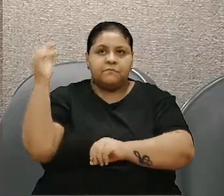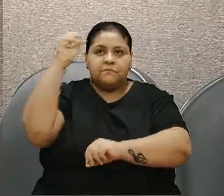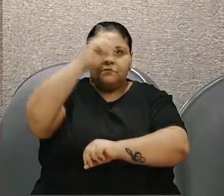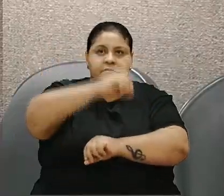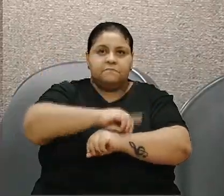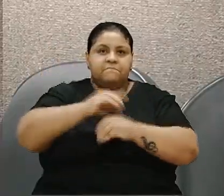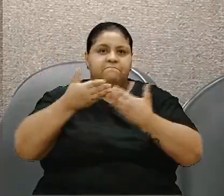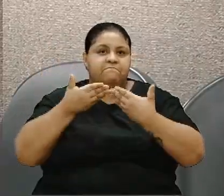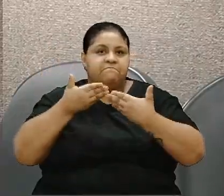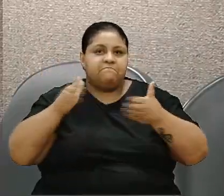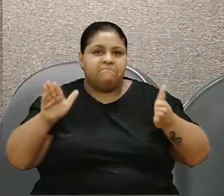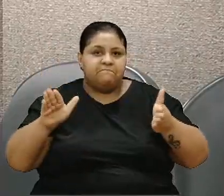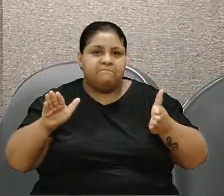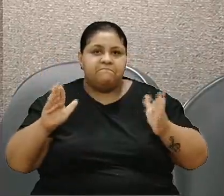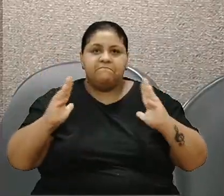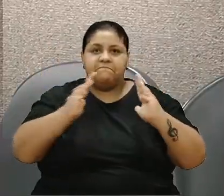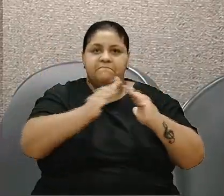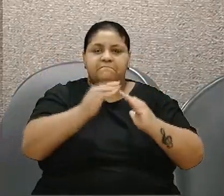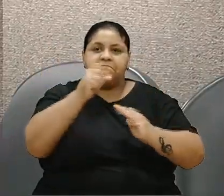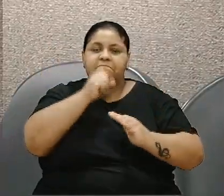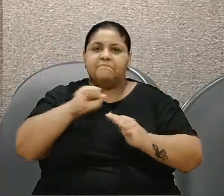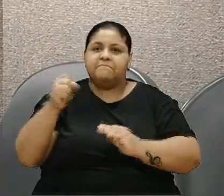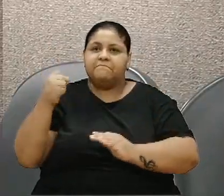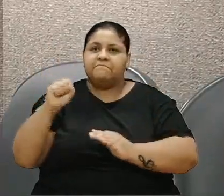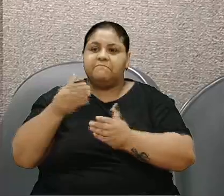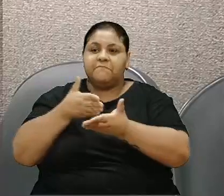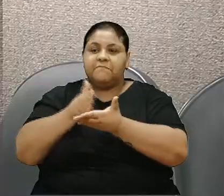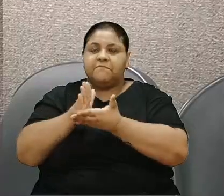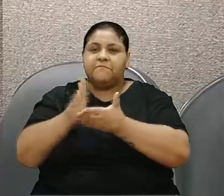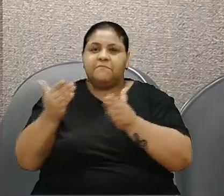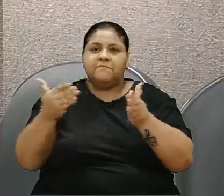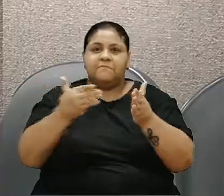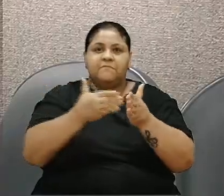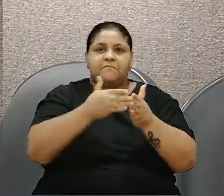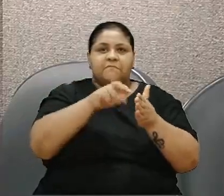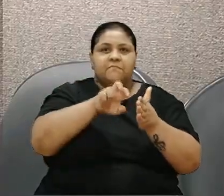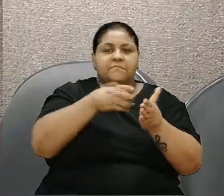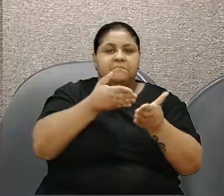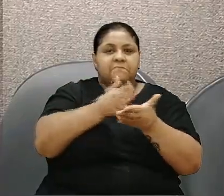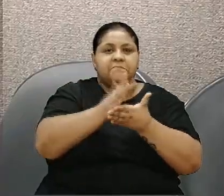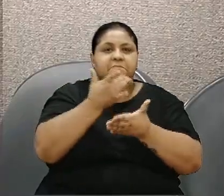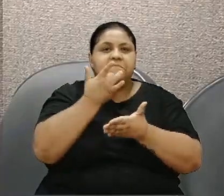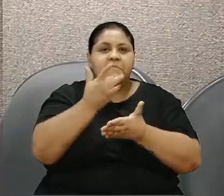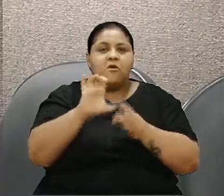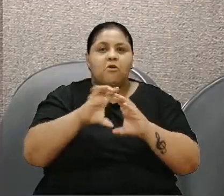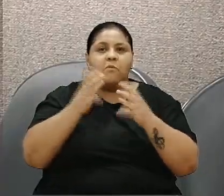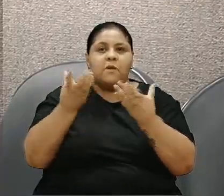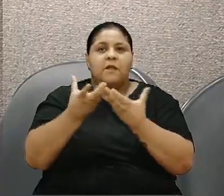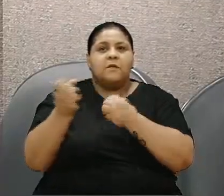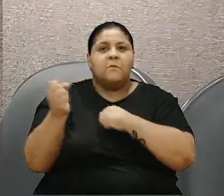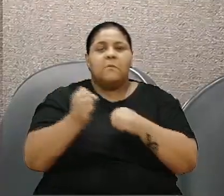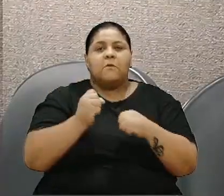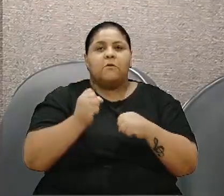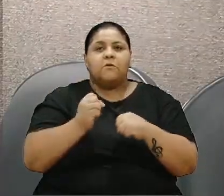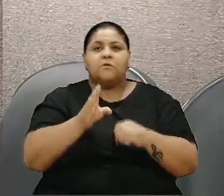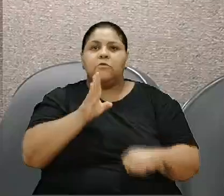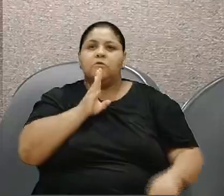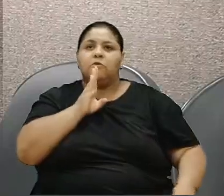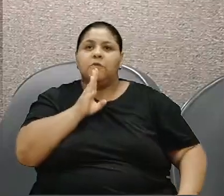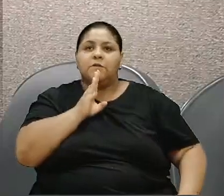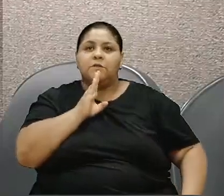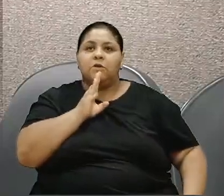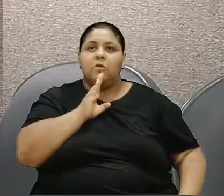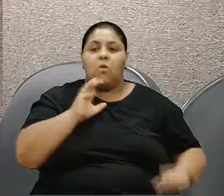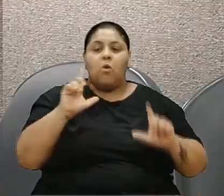portas abertas no Lar da Velhice, das 8h30 da manhã às 5h30 da tarde, para que a comunidade possa conhecer as